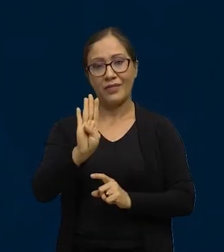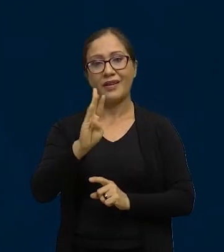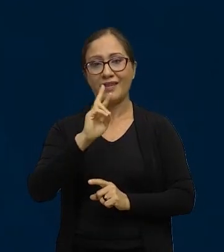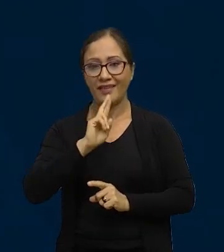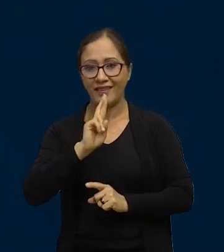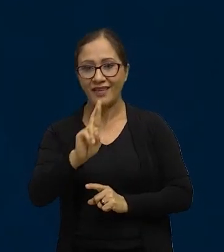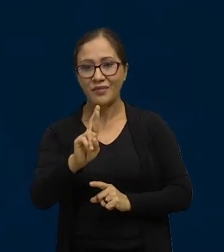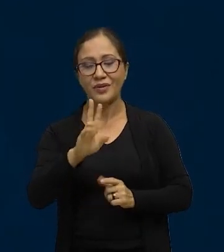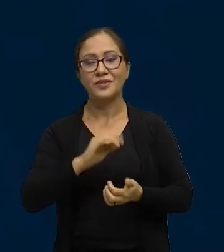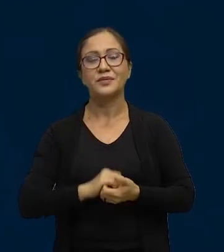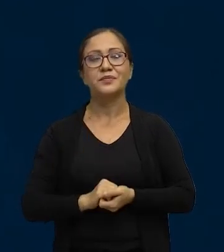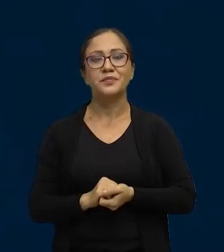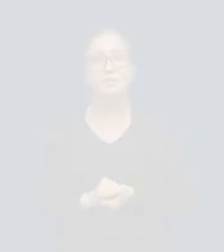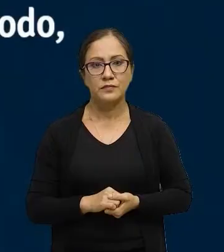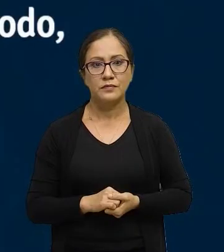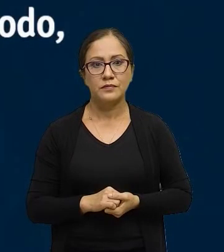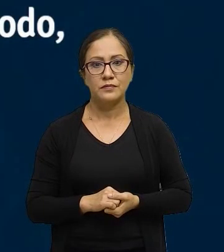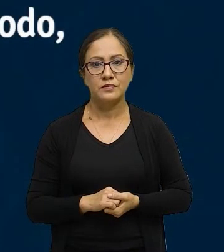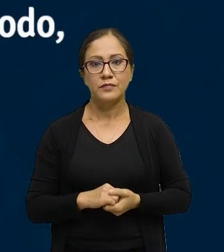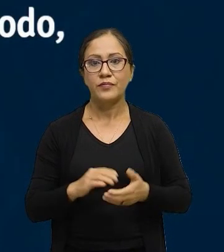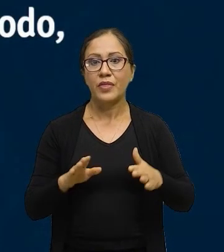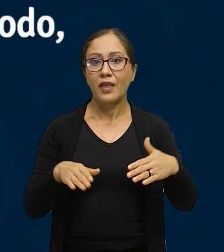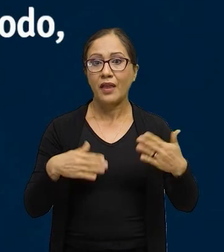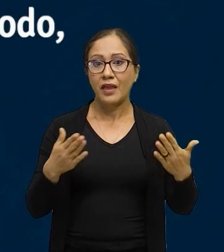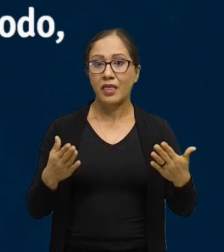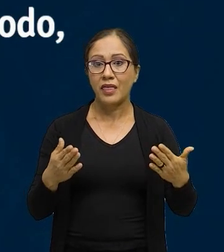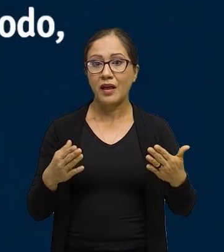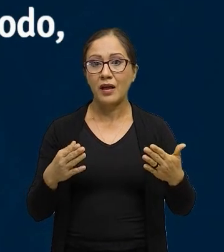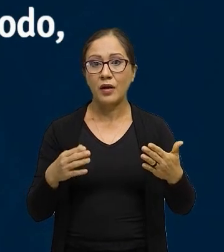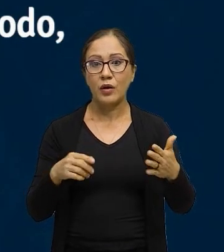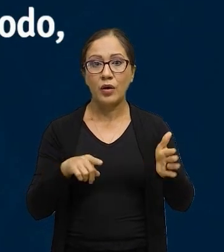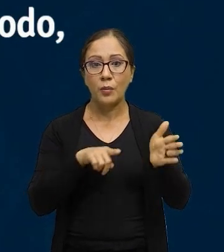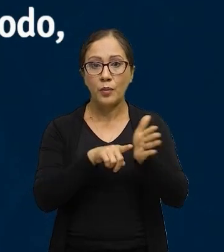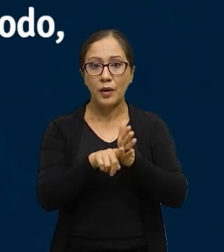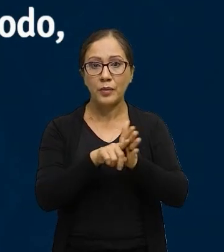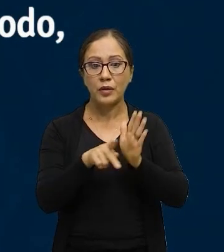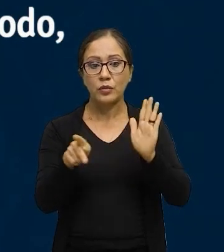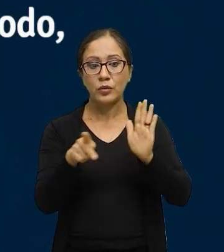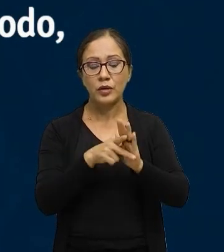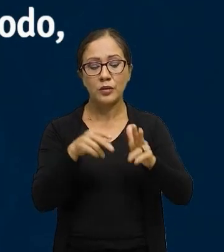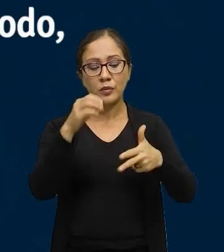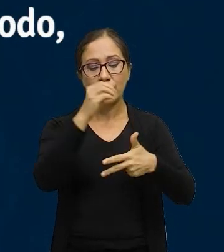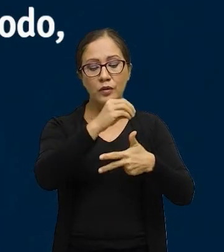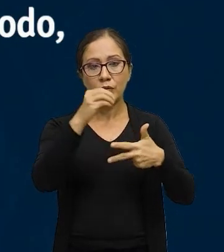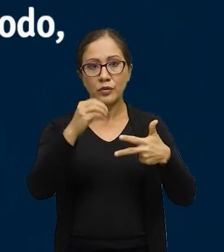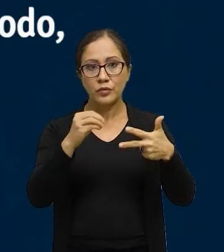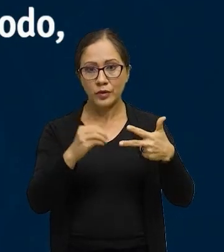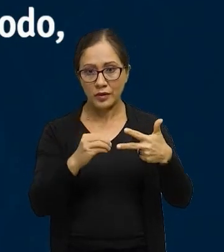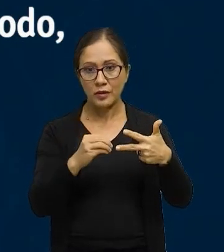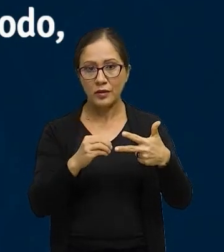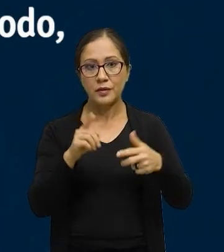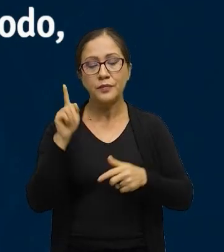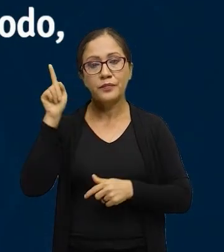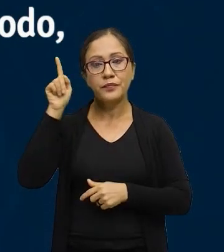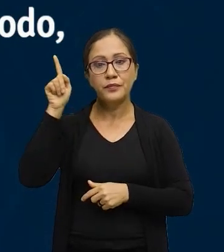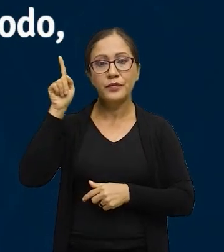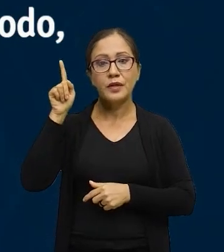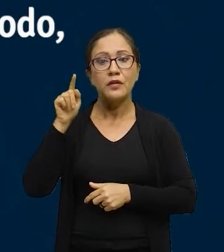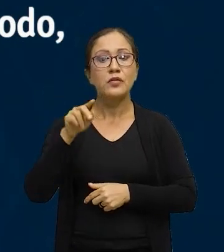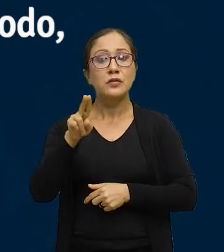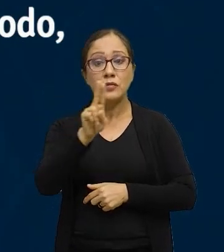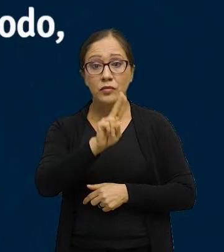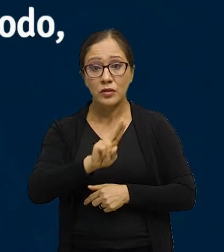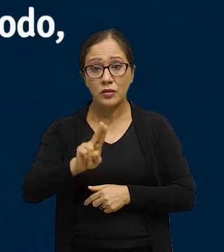Tá certo? Então temos a questão Enem 2010, um outro exemplo em que você vai utilizar da